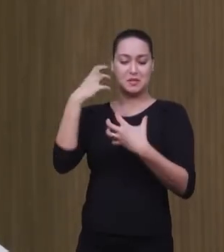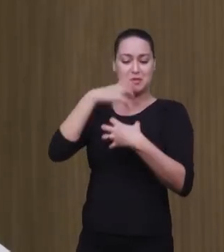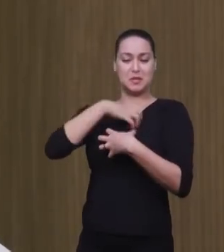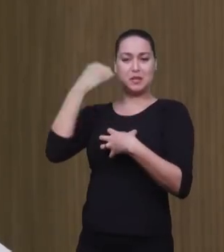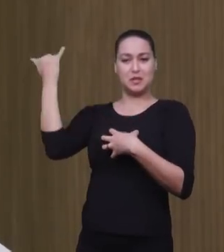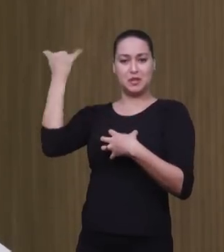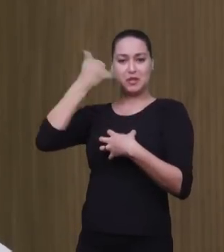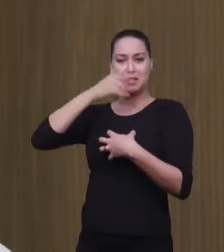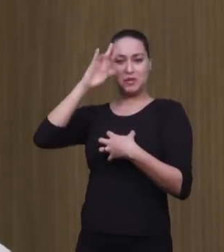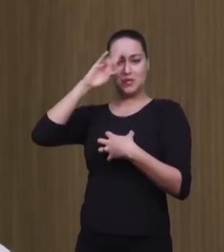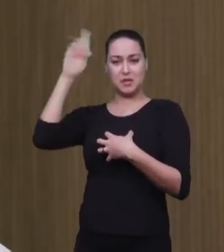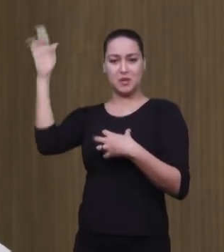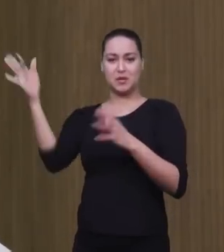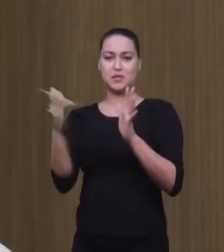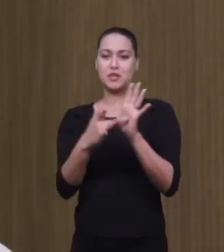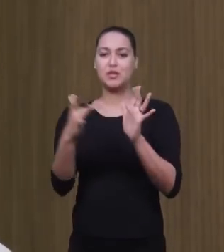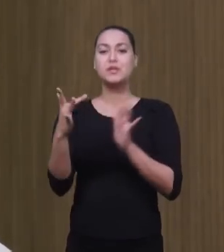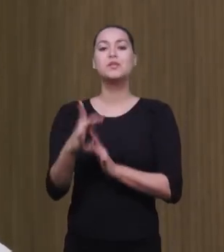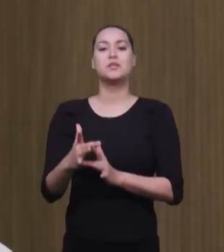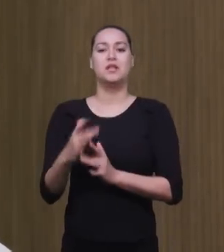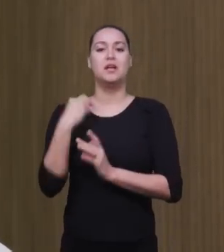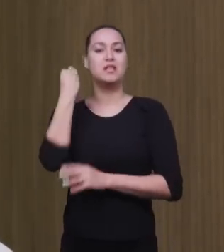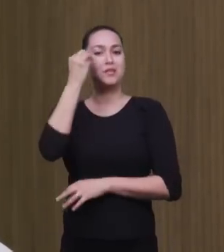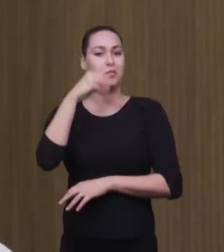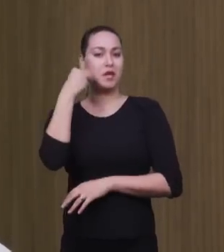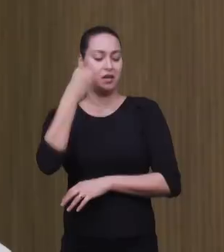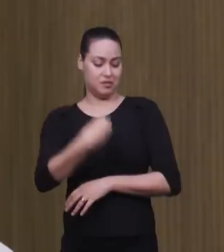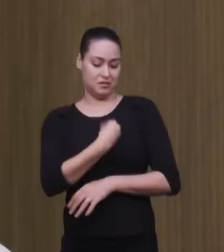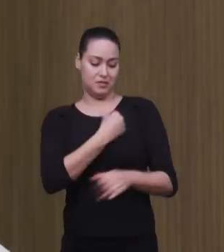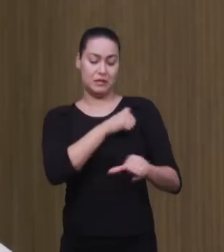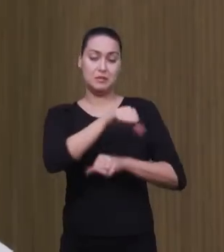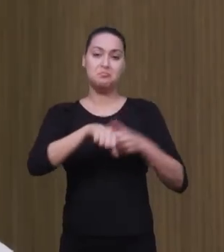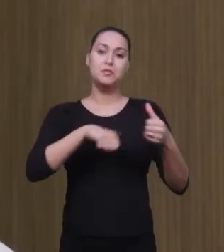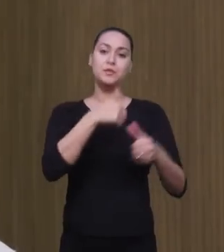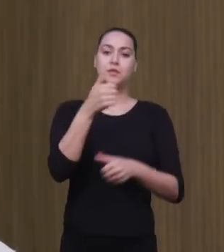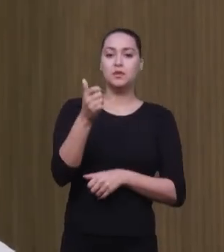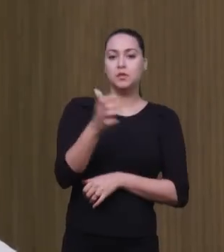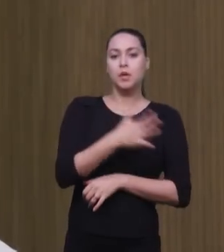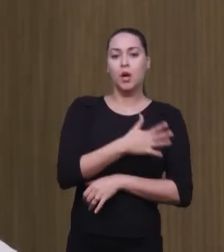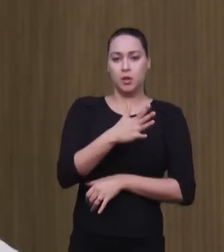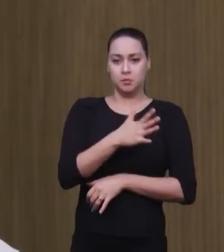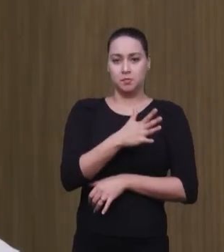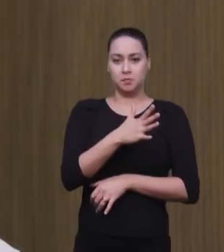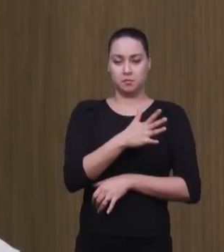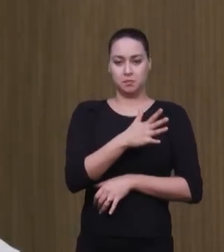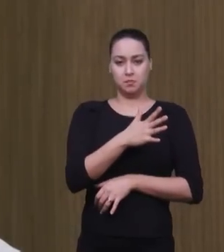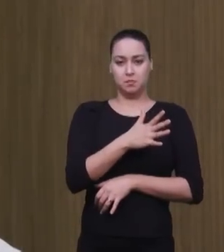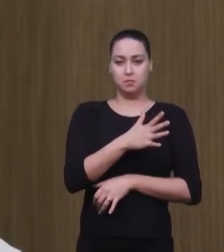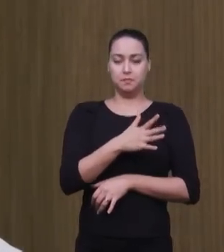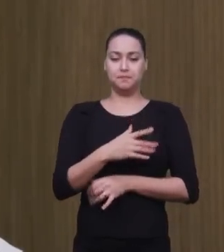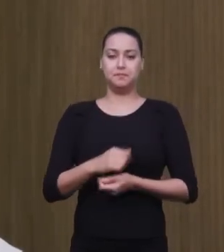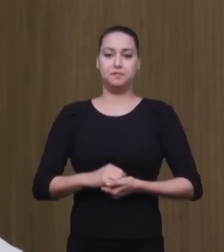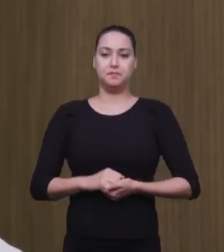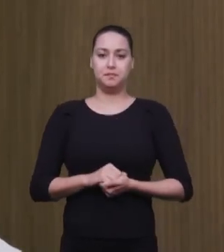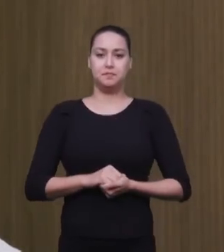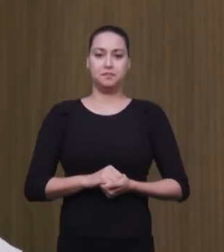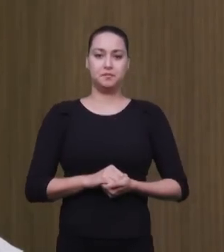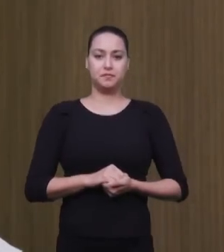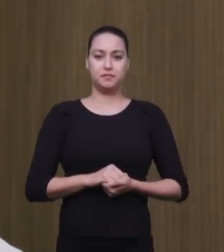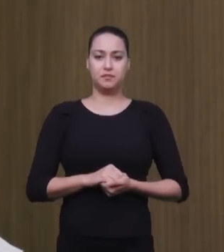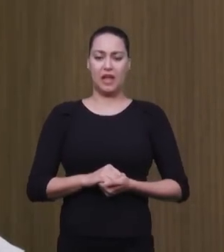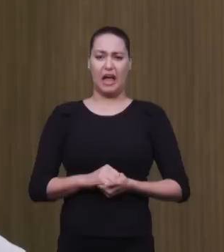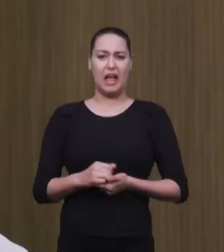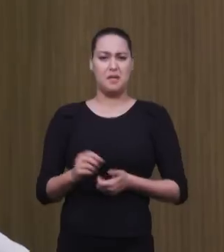de Jesus, né? E essa experiência que muda o homem, né? Que não é fruto